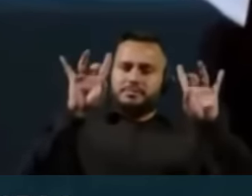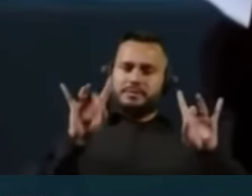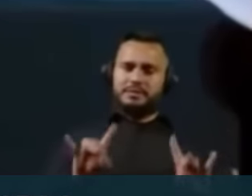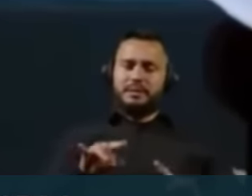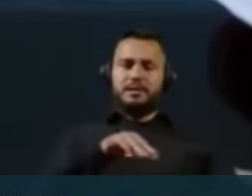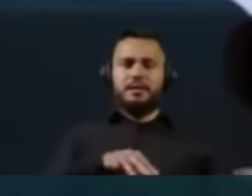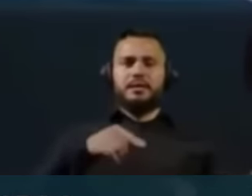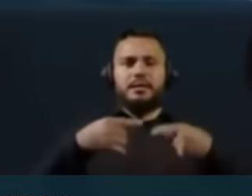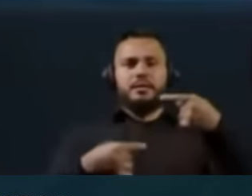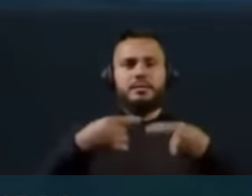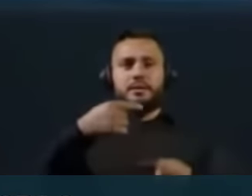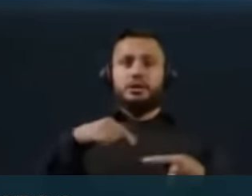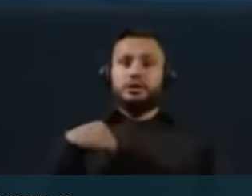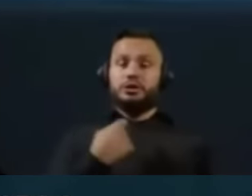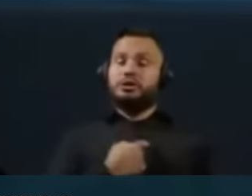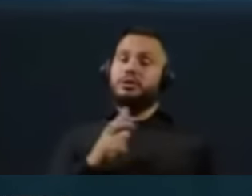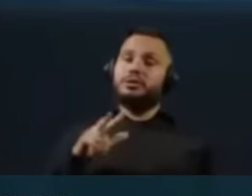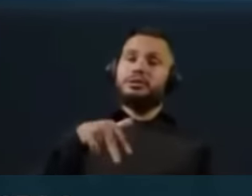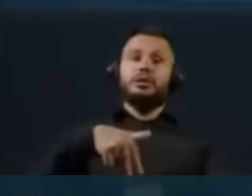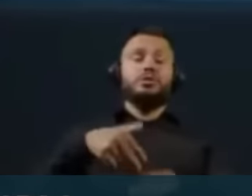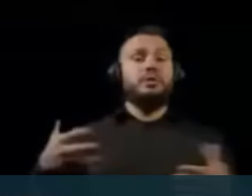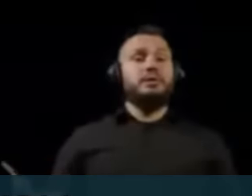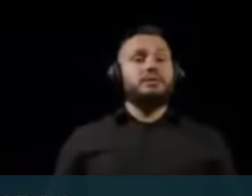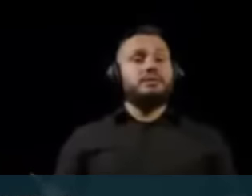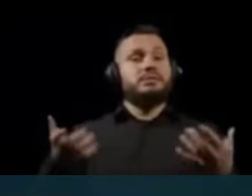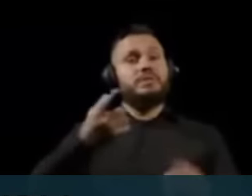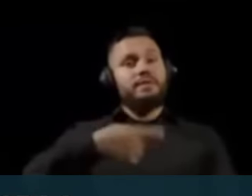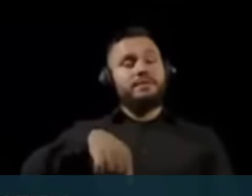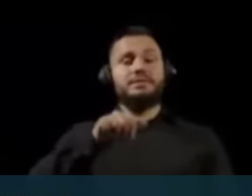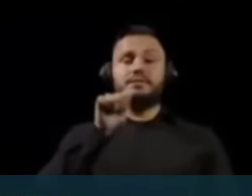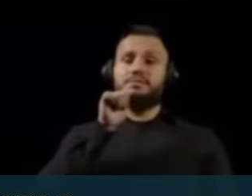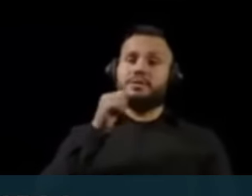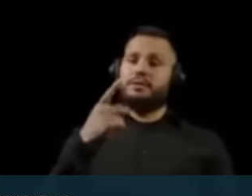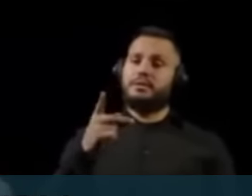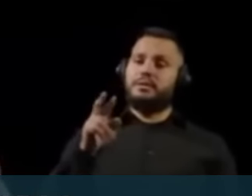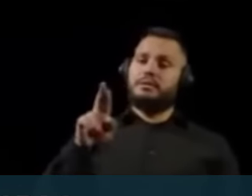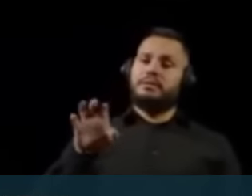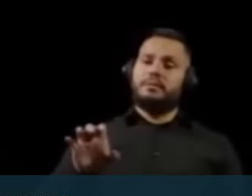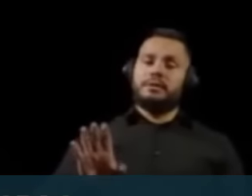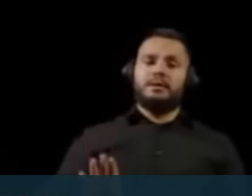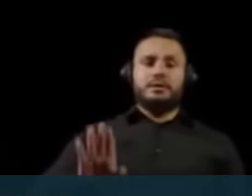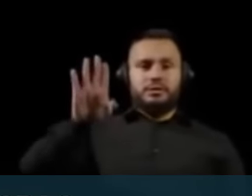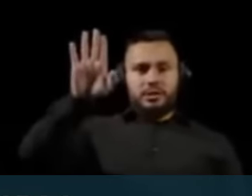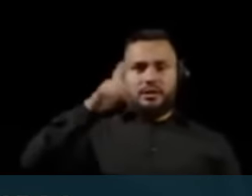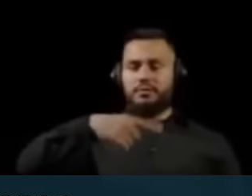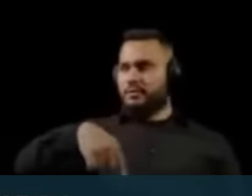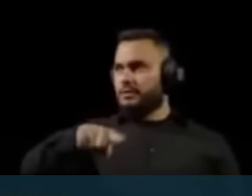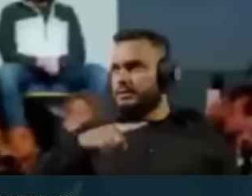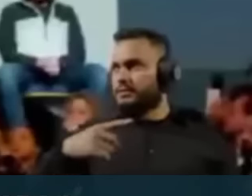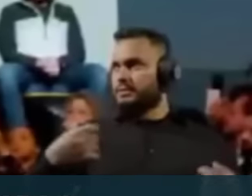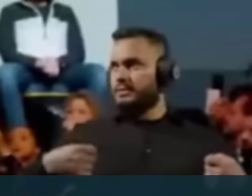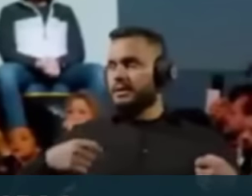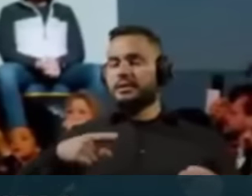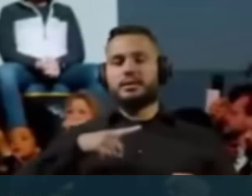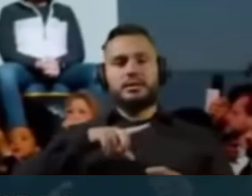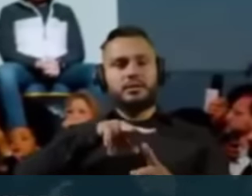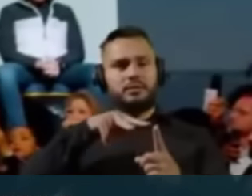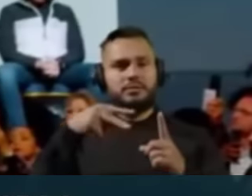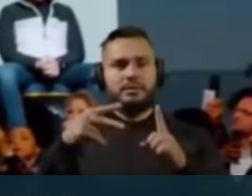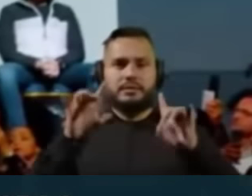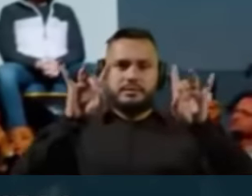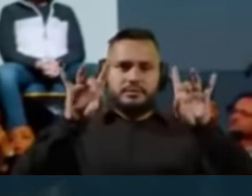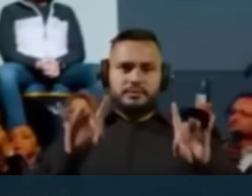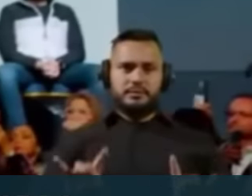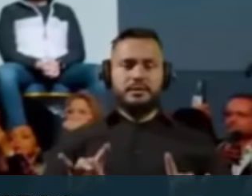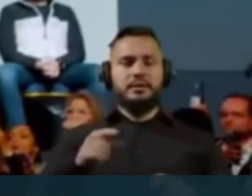para incentivar vocês, as nossas pré-candidatas, que vocês tenham esse olhar especial, que vocês possam